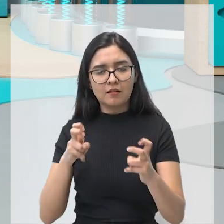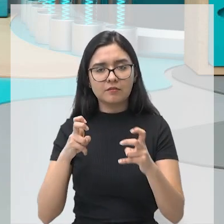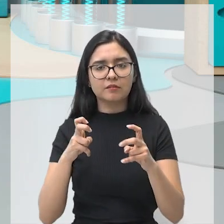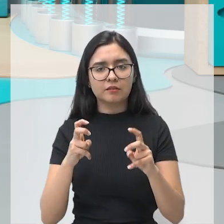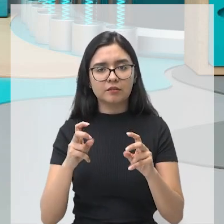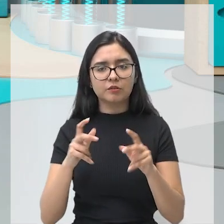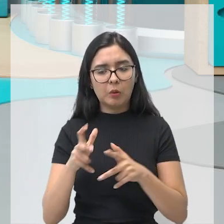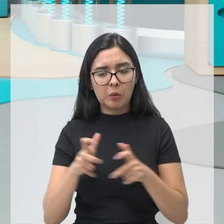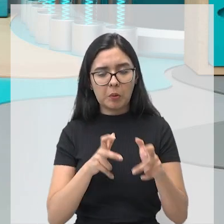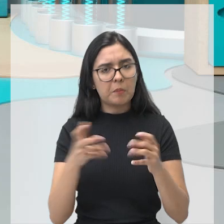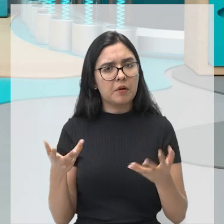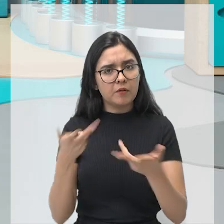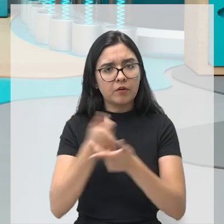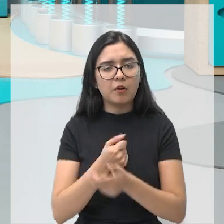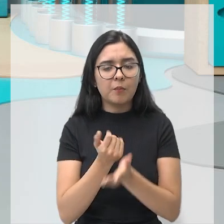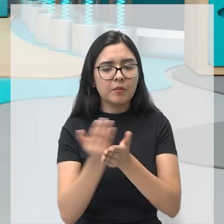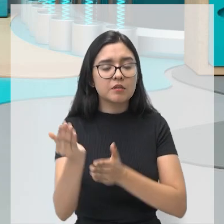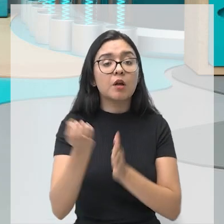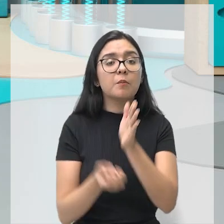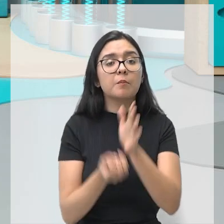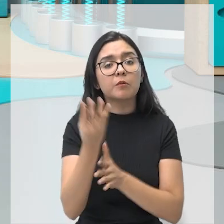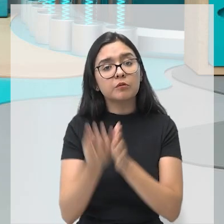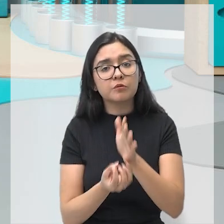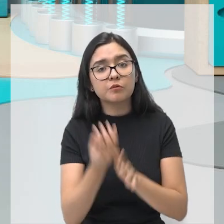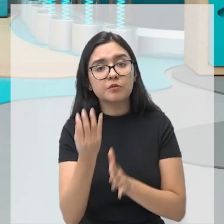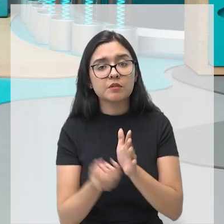maravilhosas e começaram a produzir